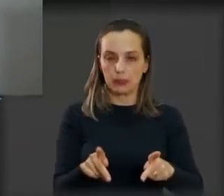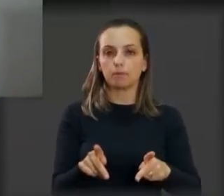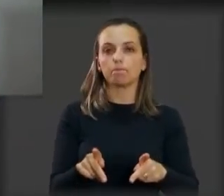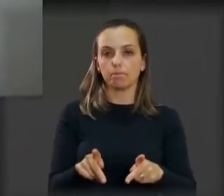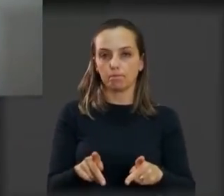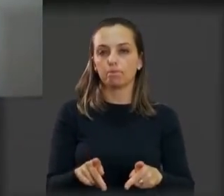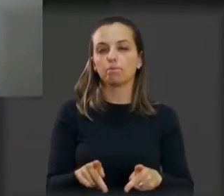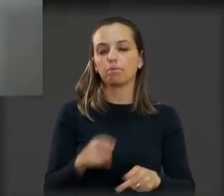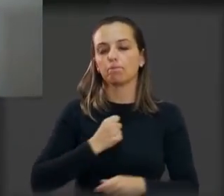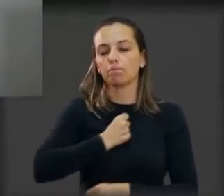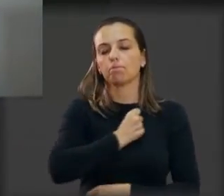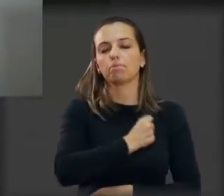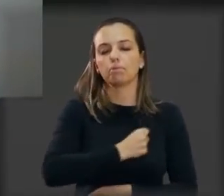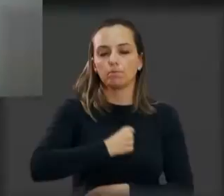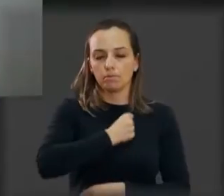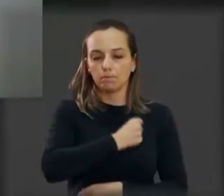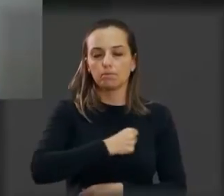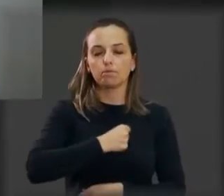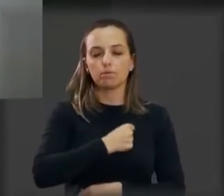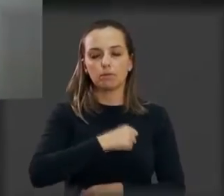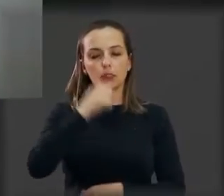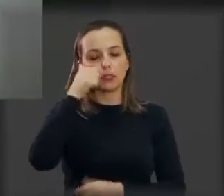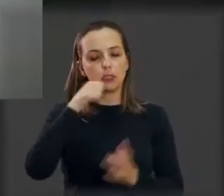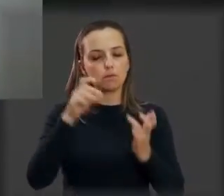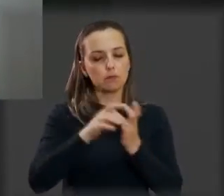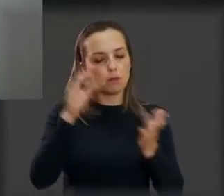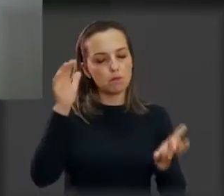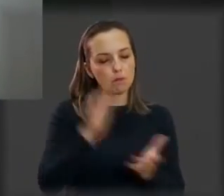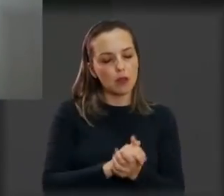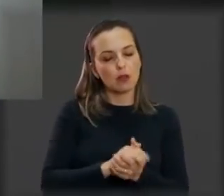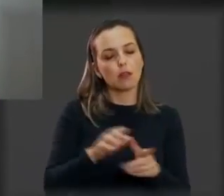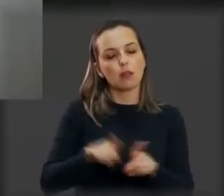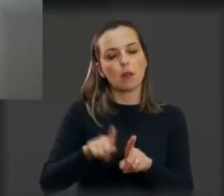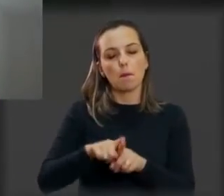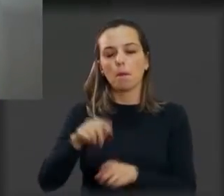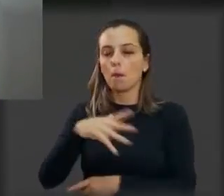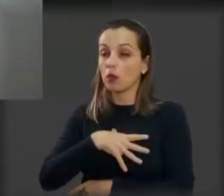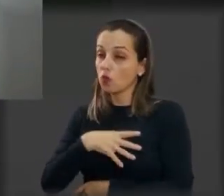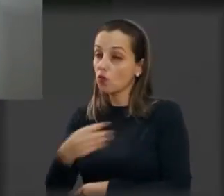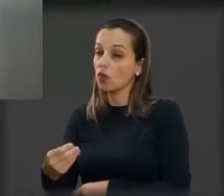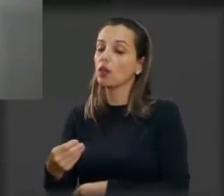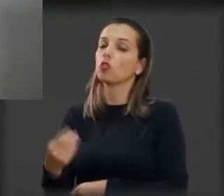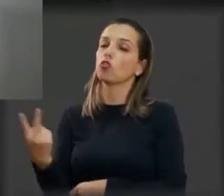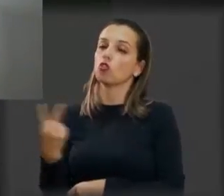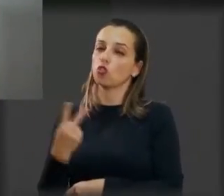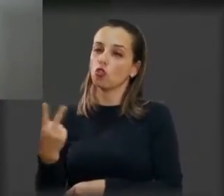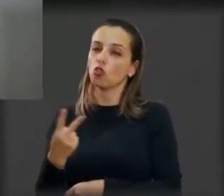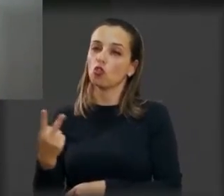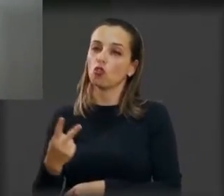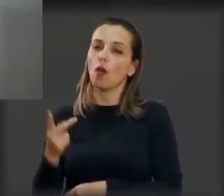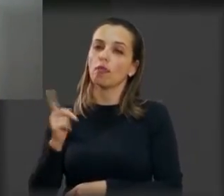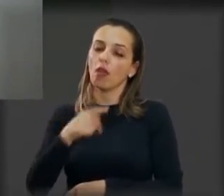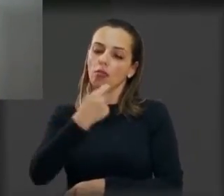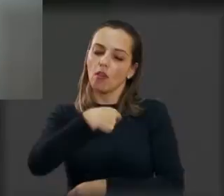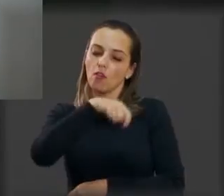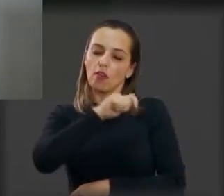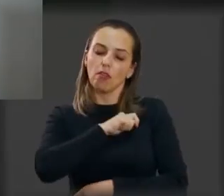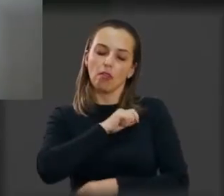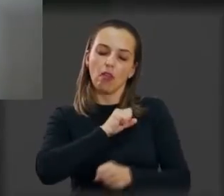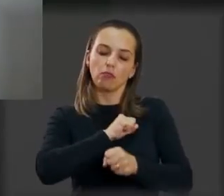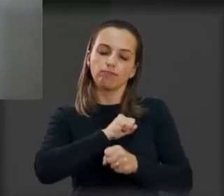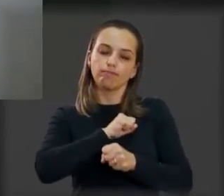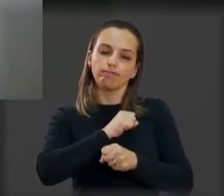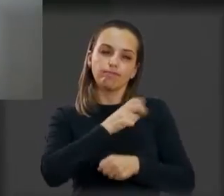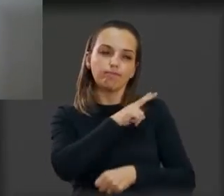Deixo imensas saudades na esposa Joelma e nos filhos Laura e Cristiano. Um guerreiro na fiscalização da